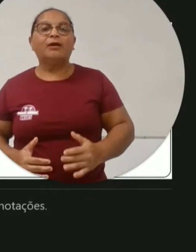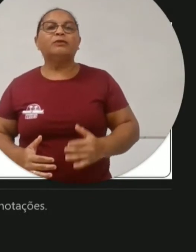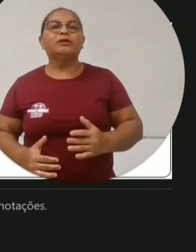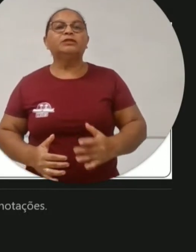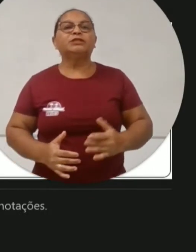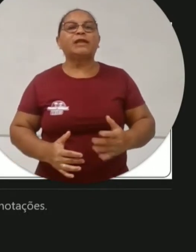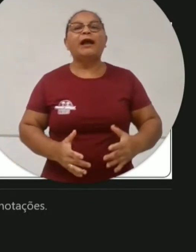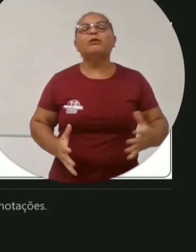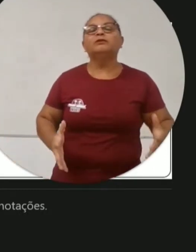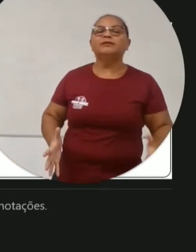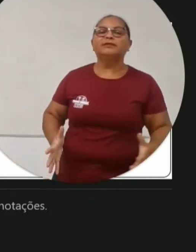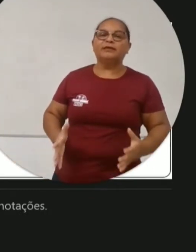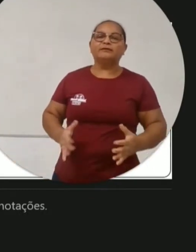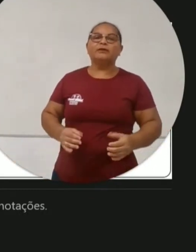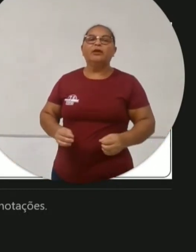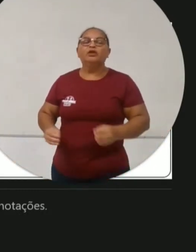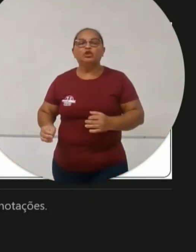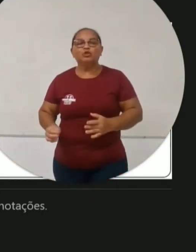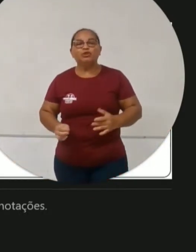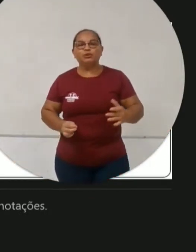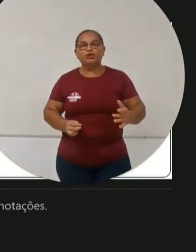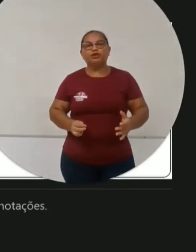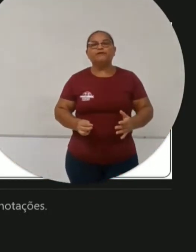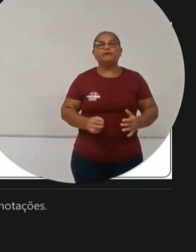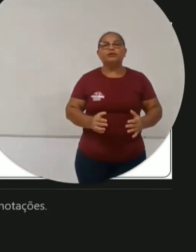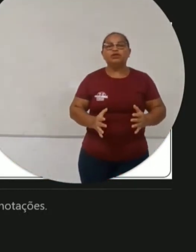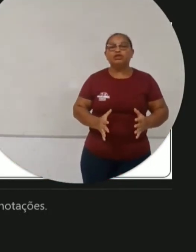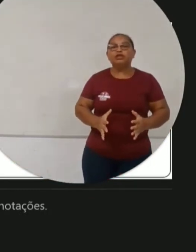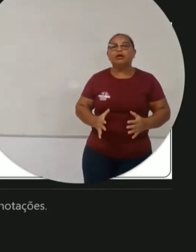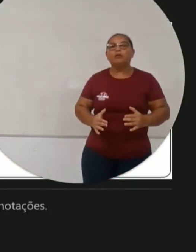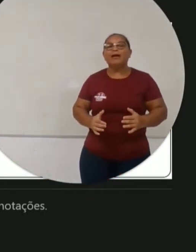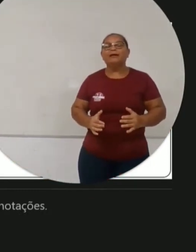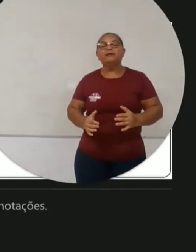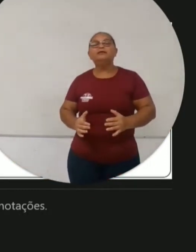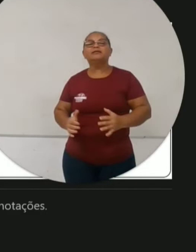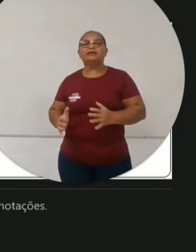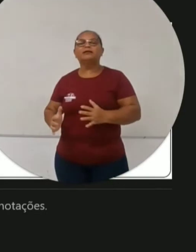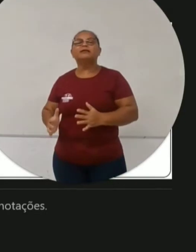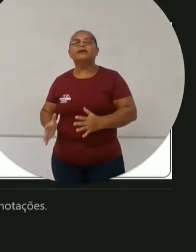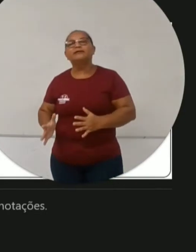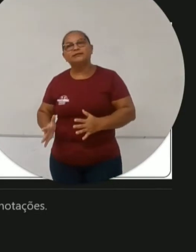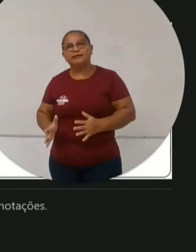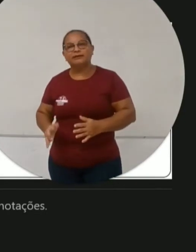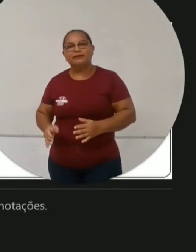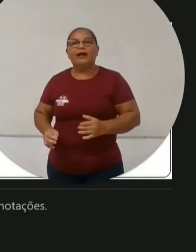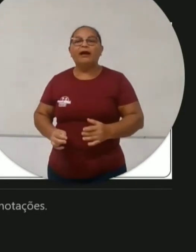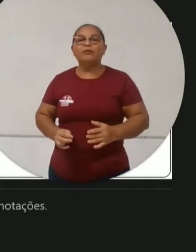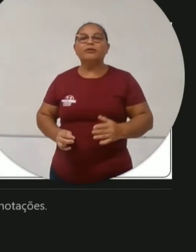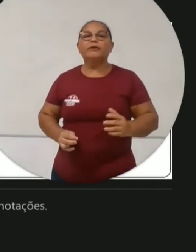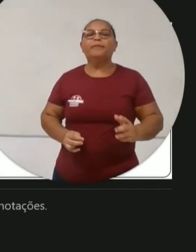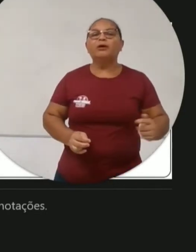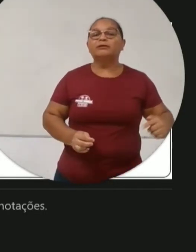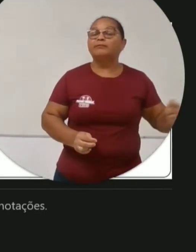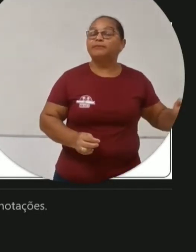que está acontecendo. Subjuntivo indica uma incerteza, algo que